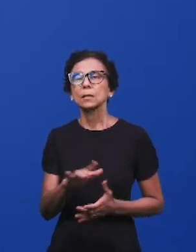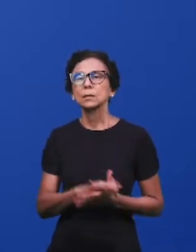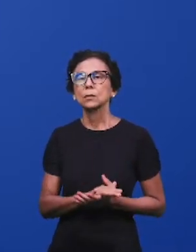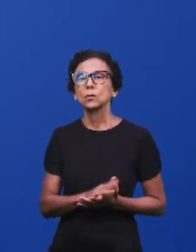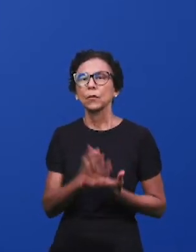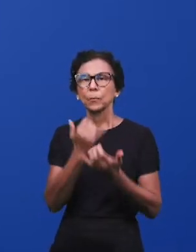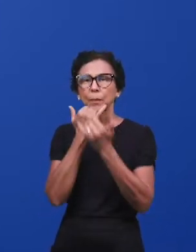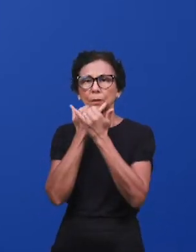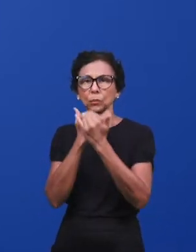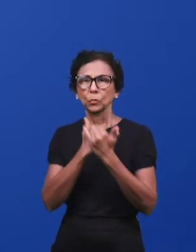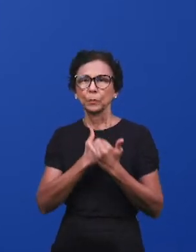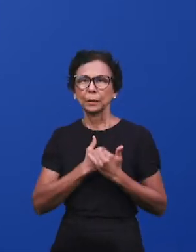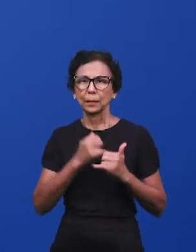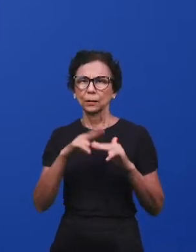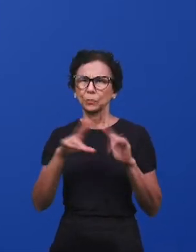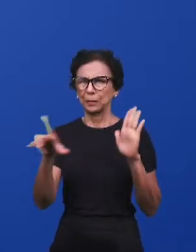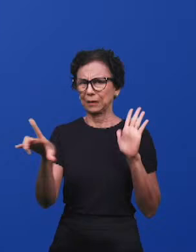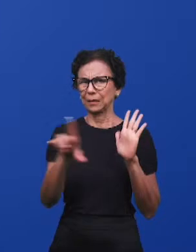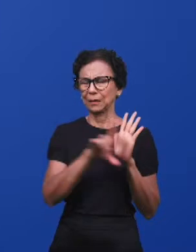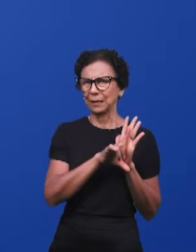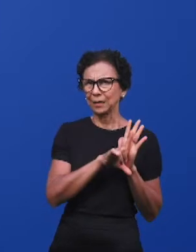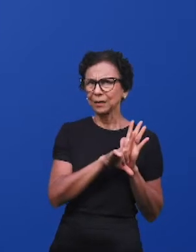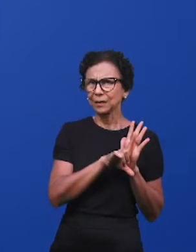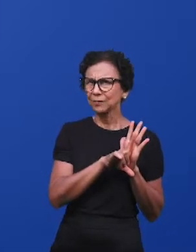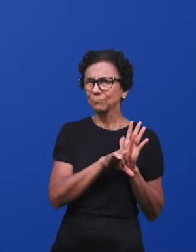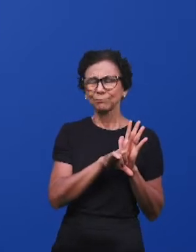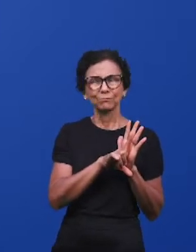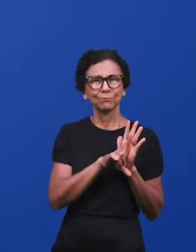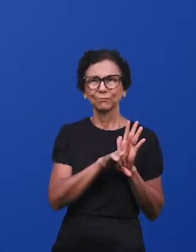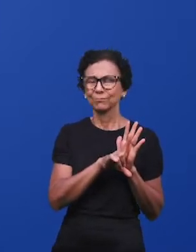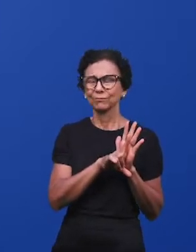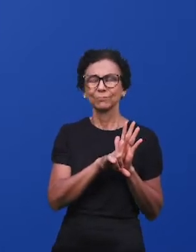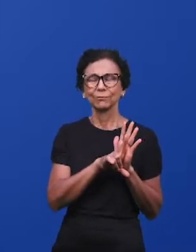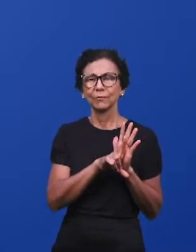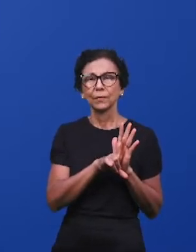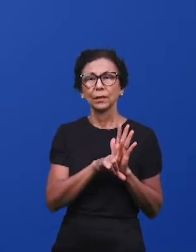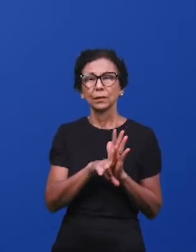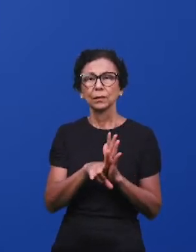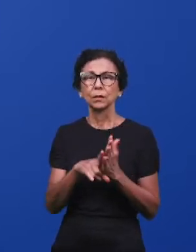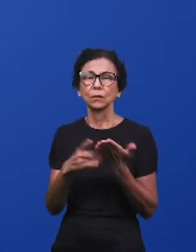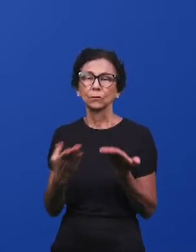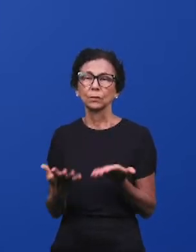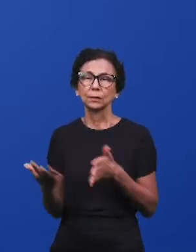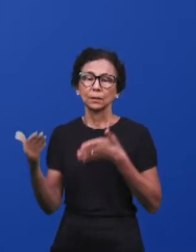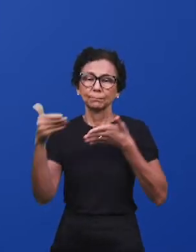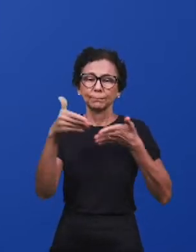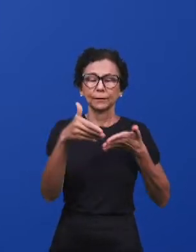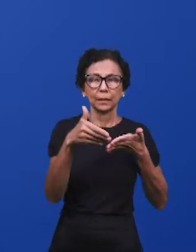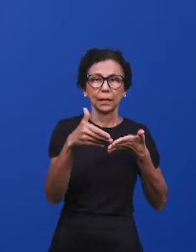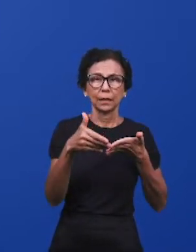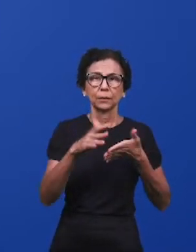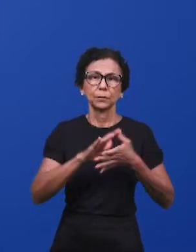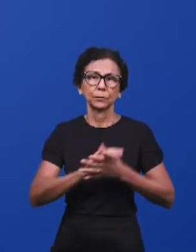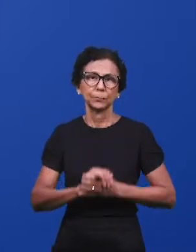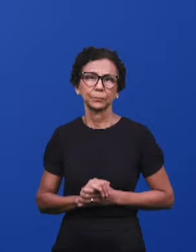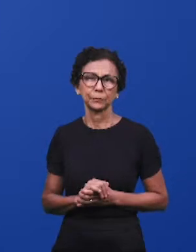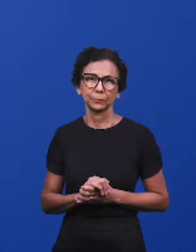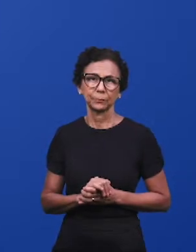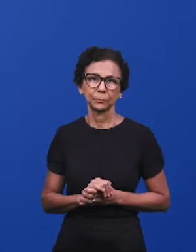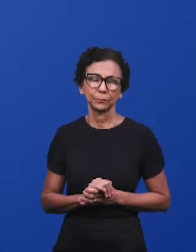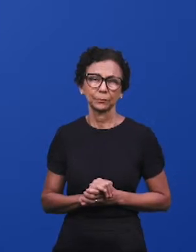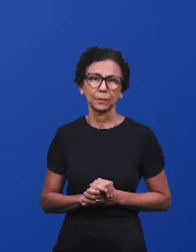tendes caído. A igreja fiel, ela não segue a lei de Moisés, mas ela segue